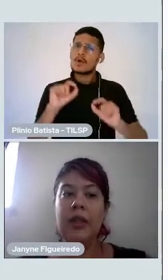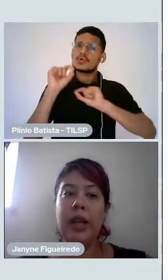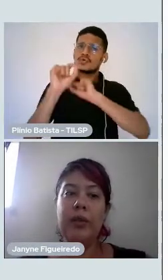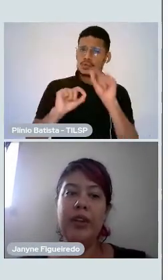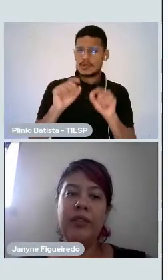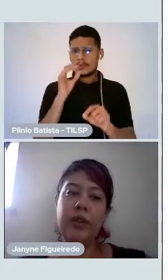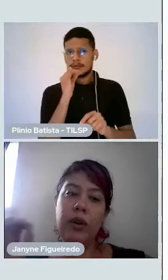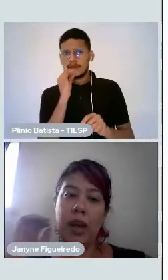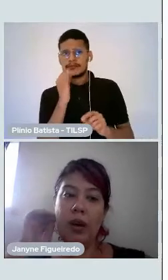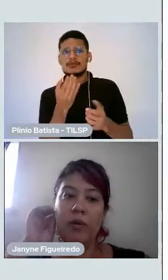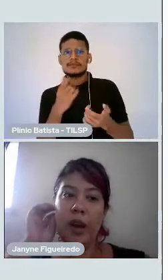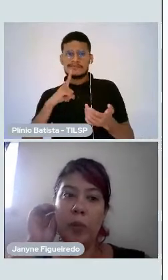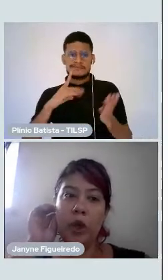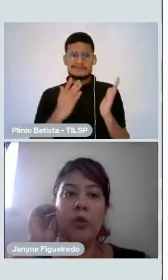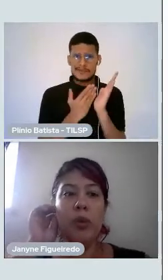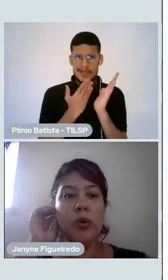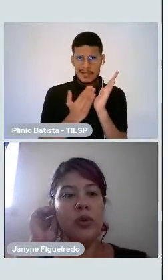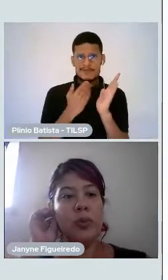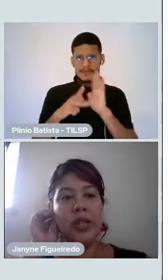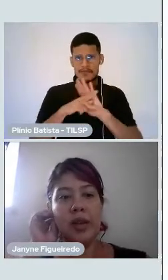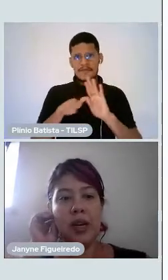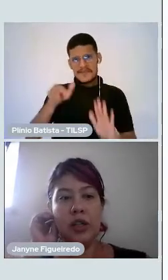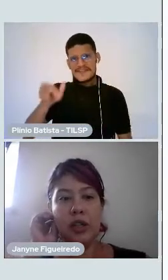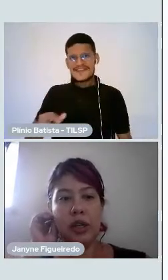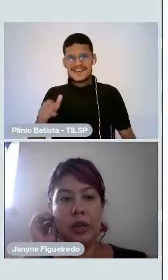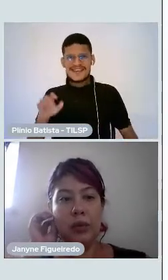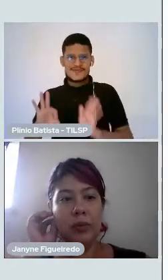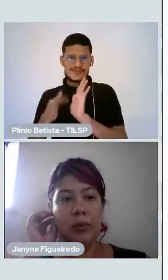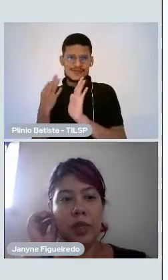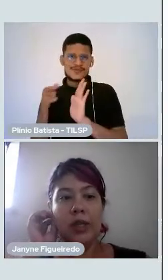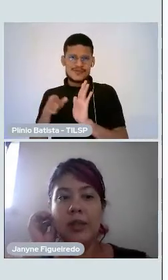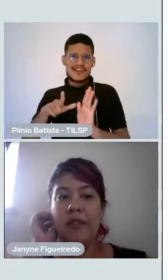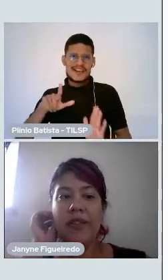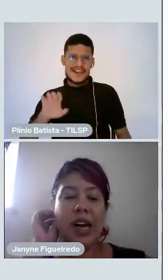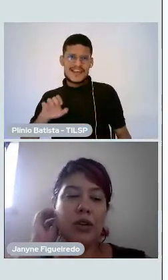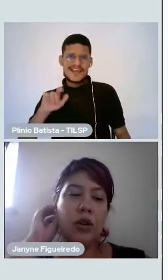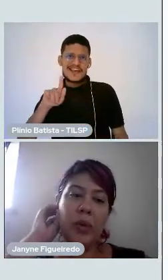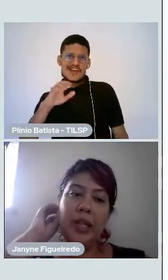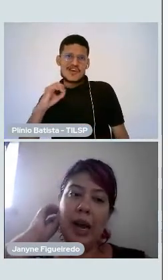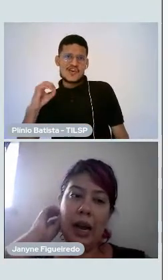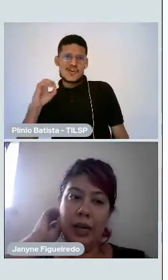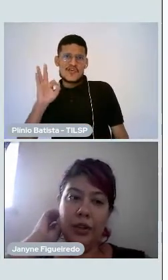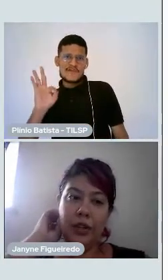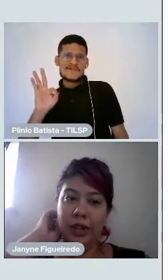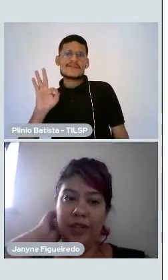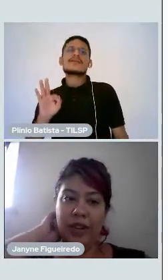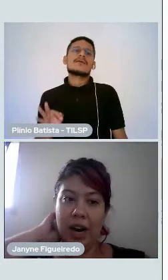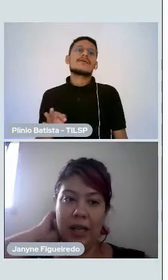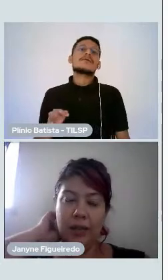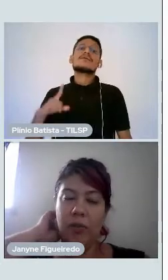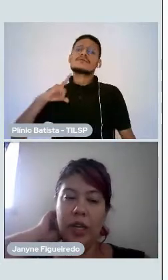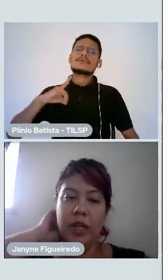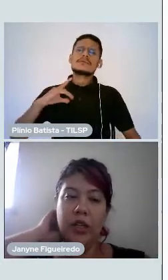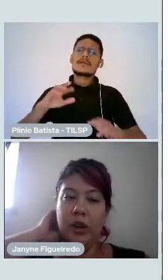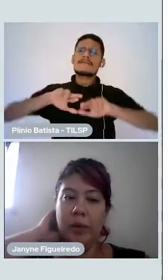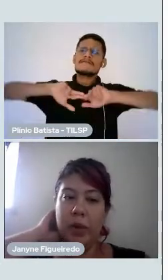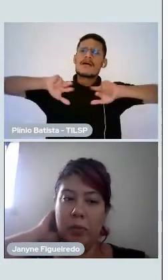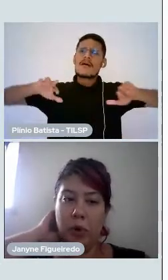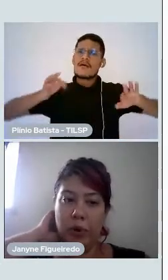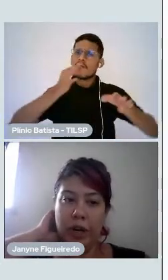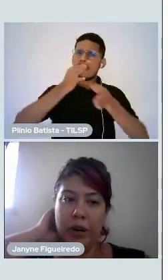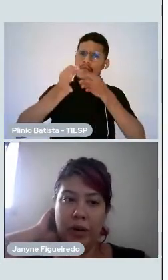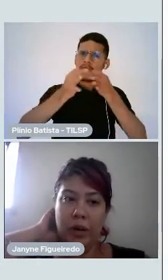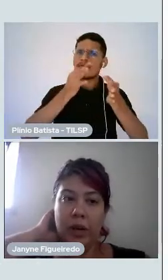vocês. Tem um livro do Legoff que é muito bom sobre essa questão. São vários comentários que ele faz sobre